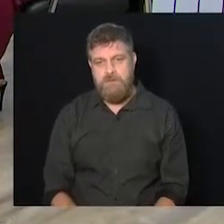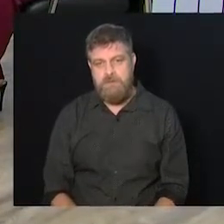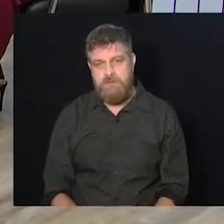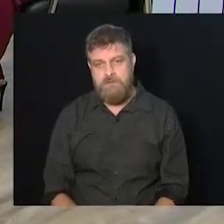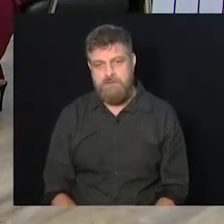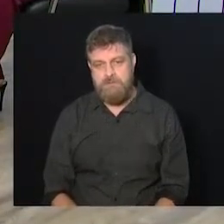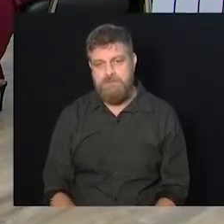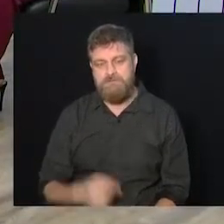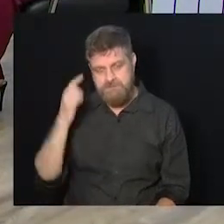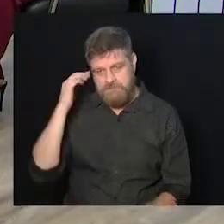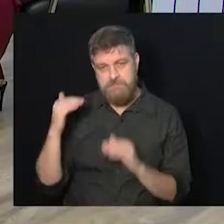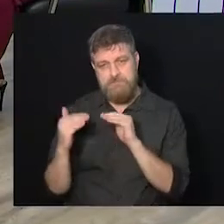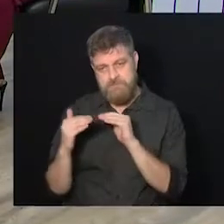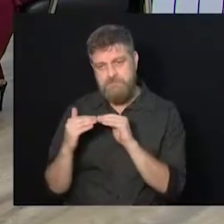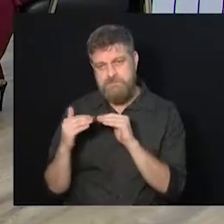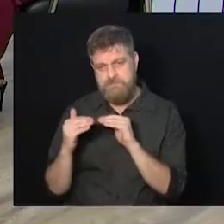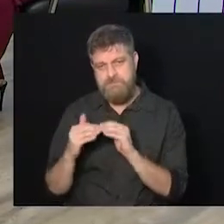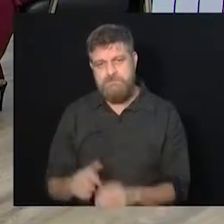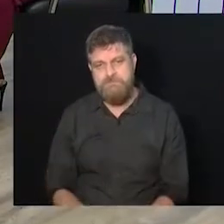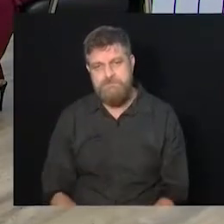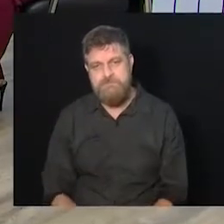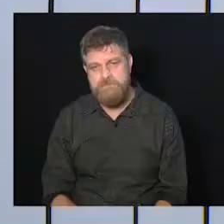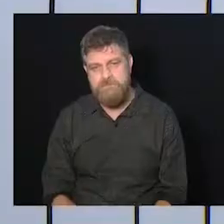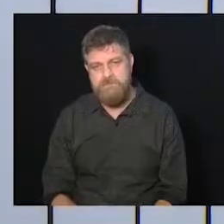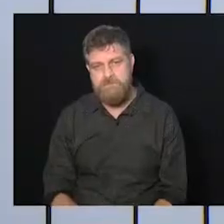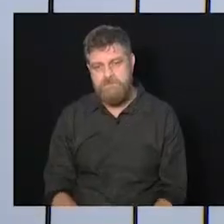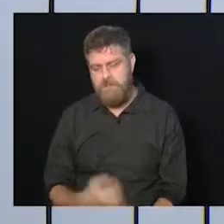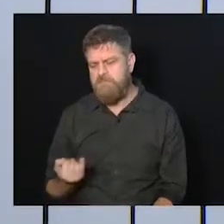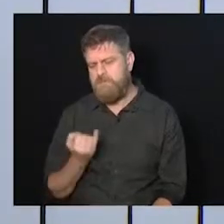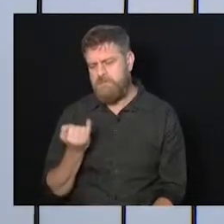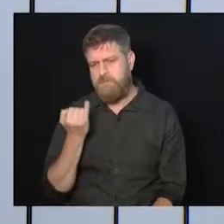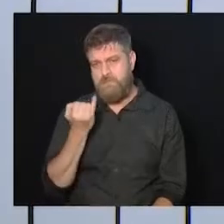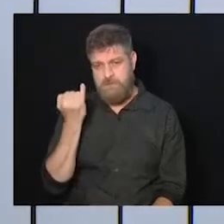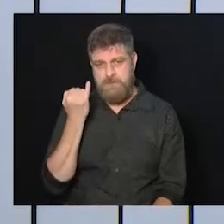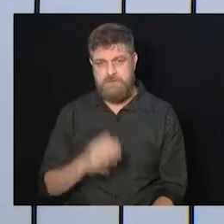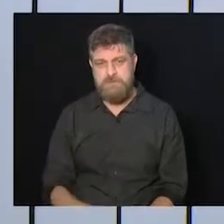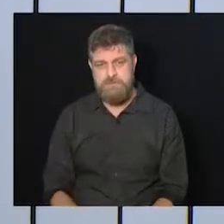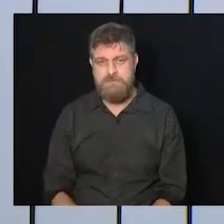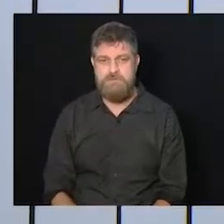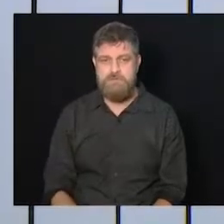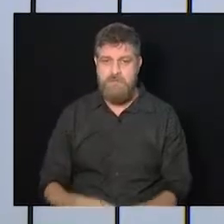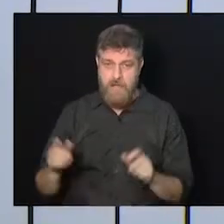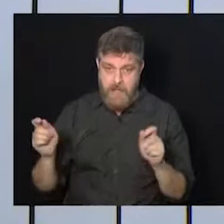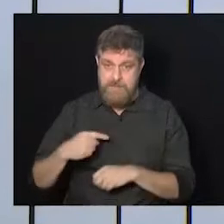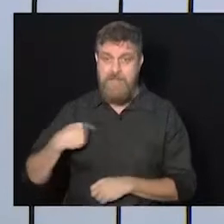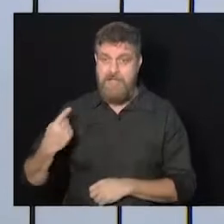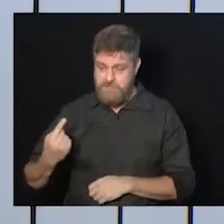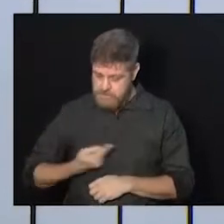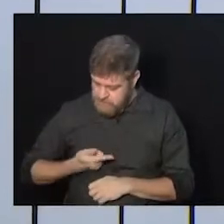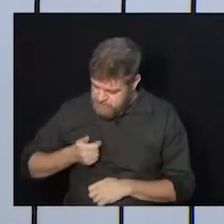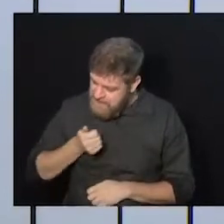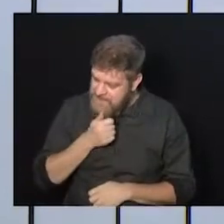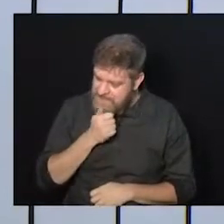Eu concordo, achei sua consideração muito importante. Ainda temos a oportunidade.